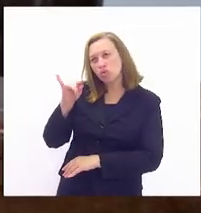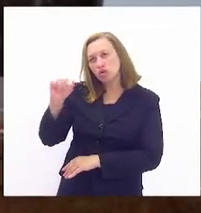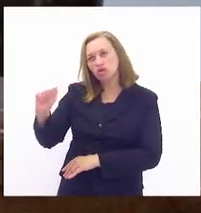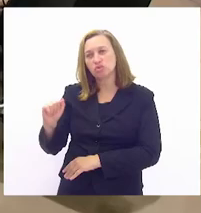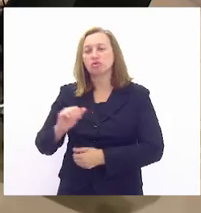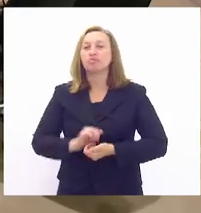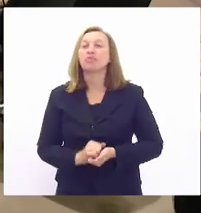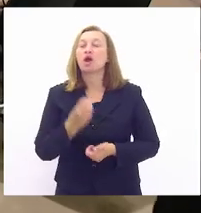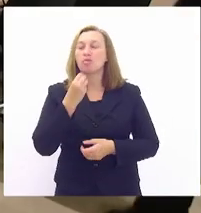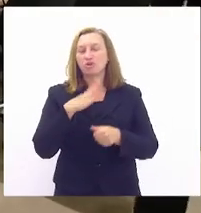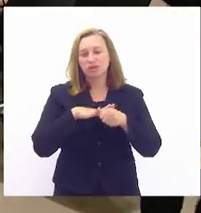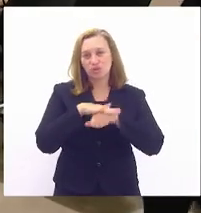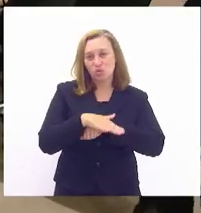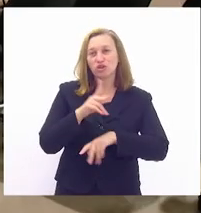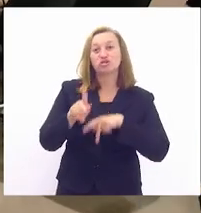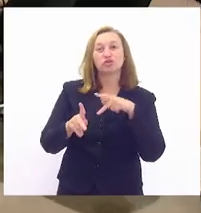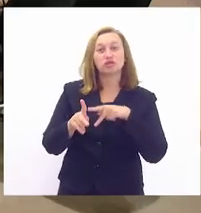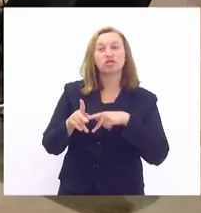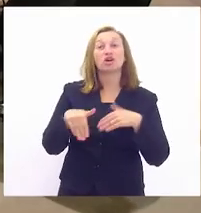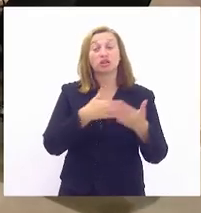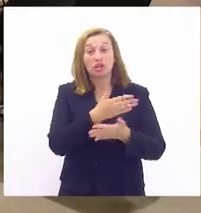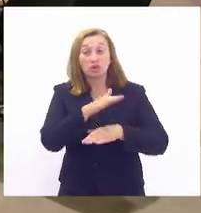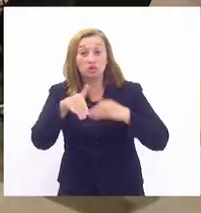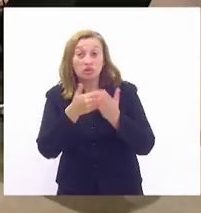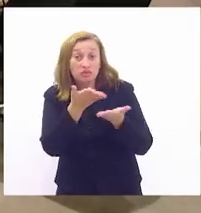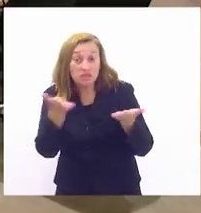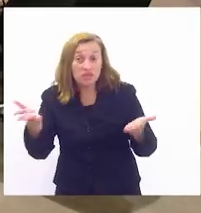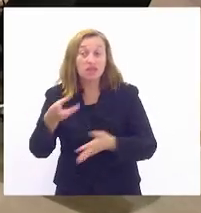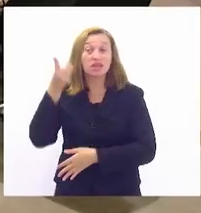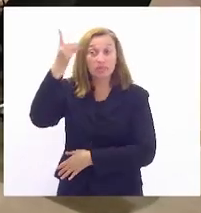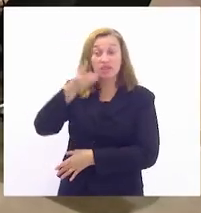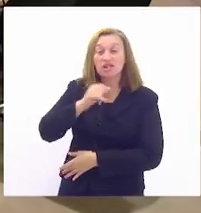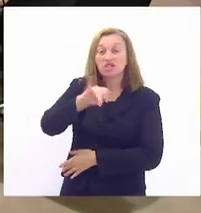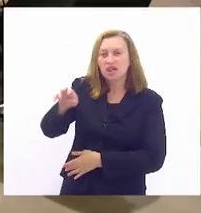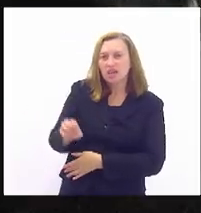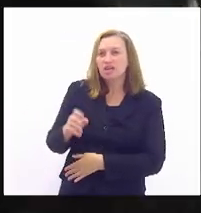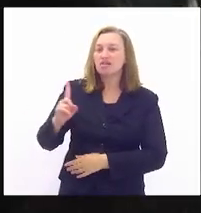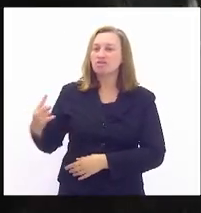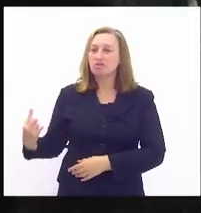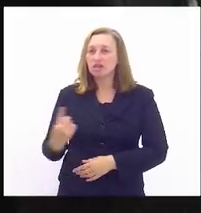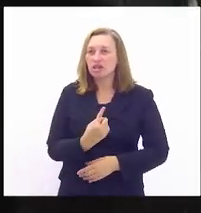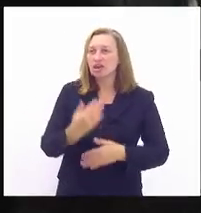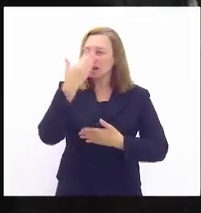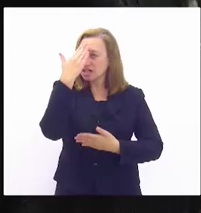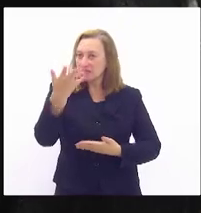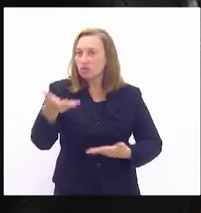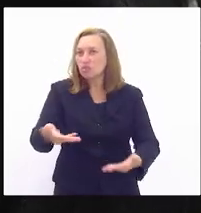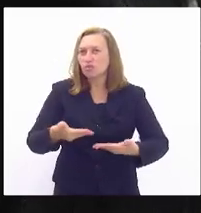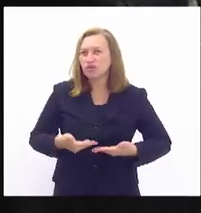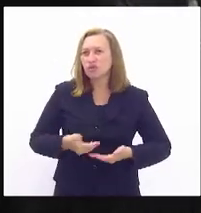Boa noite, população. Boa noite, deputado Jair. Venho agradecer ao convite.